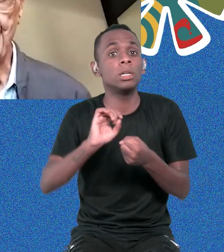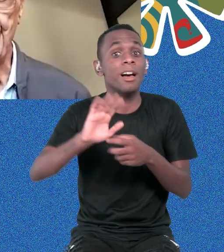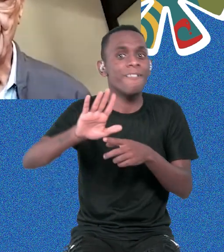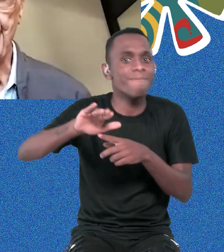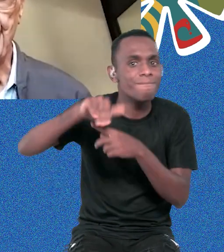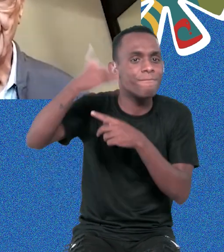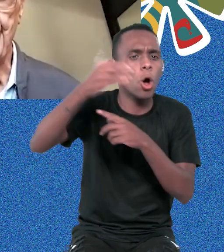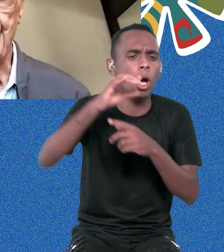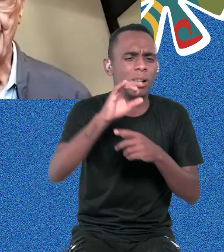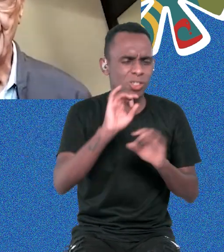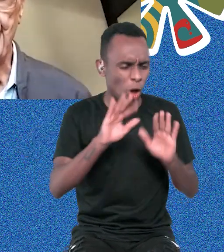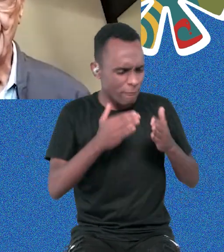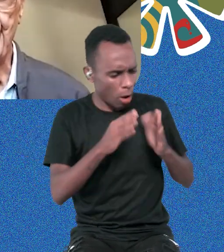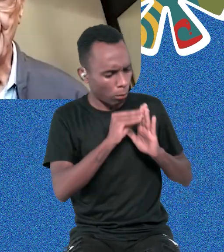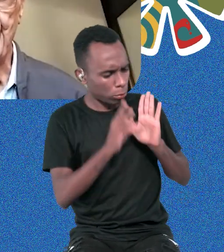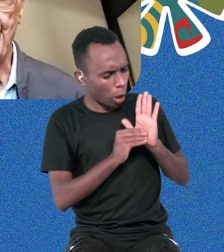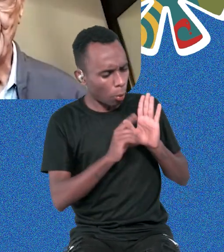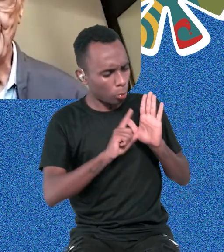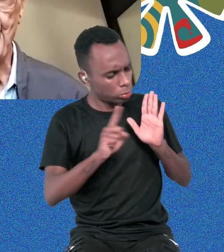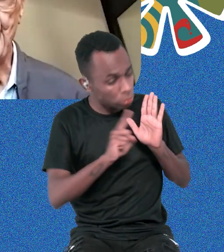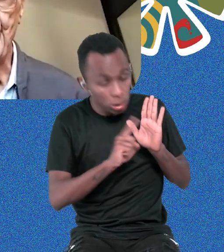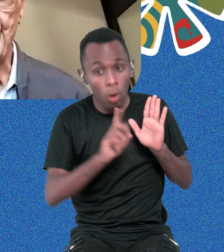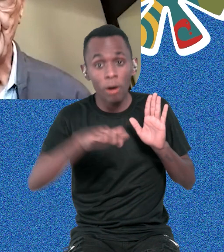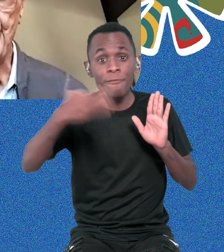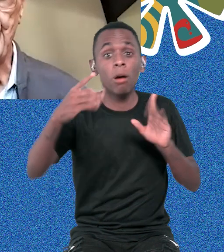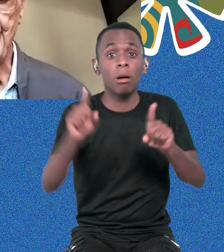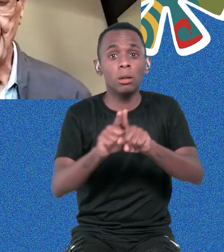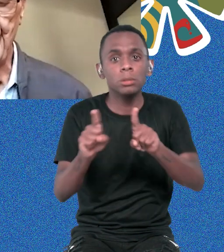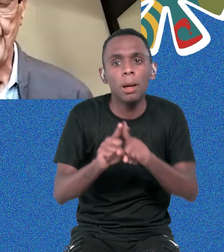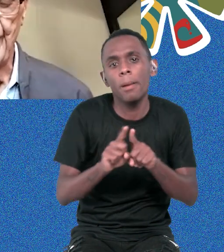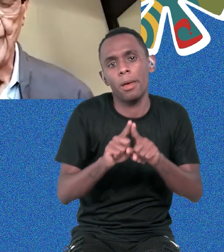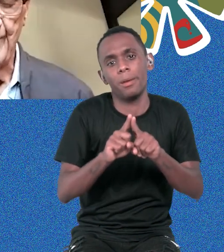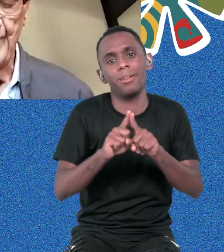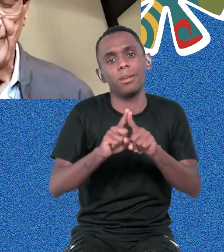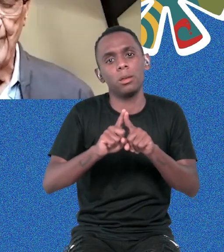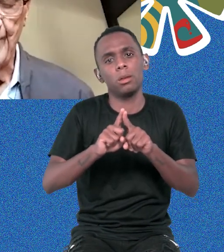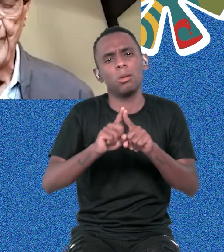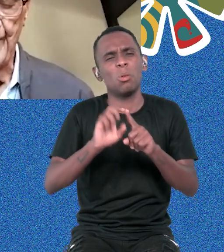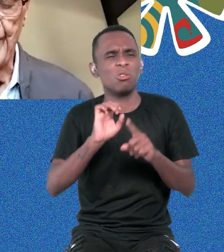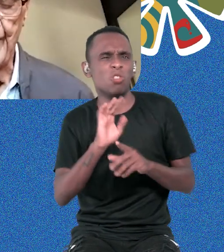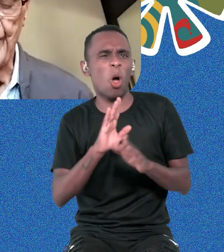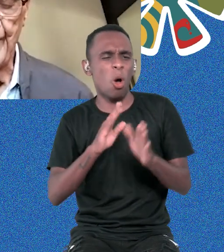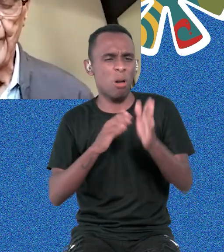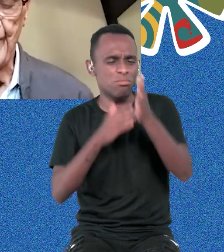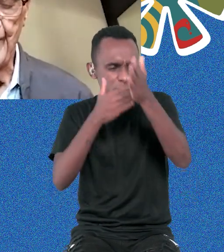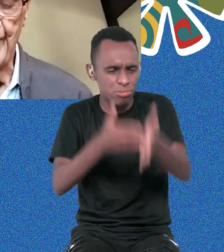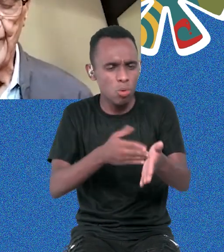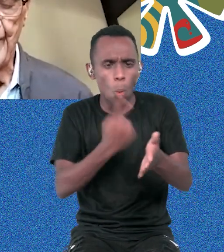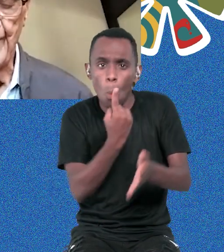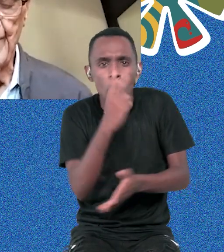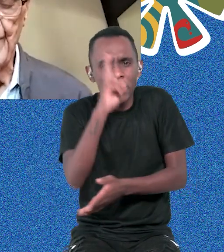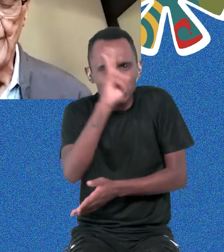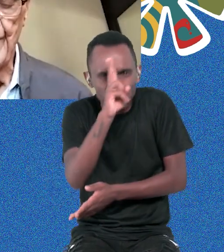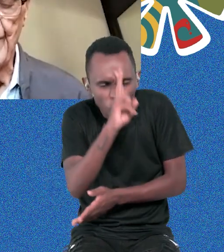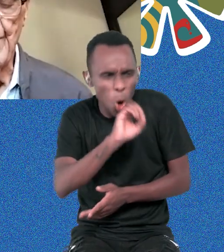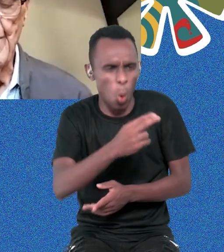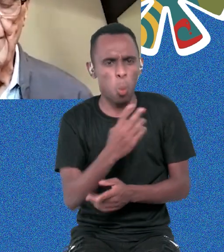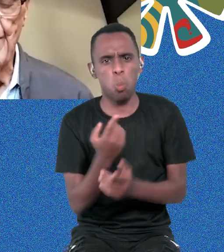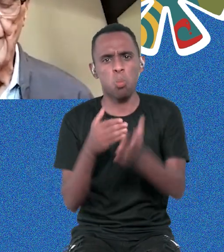além dos conteúdos ou de uma única história ou de uma